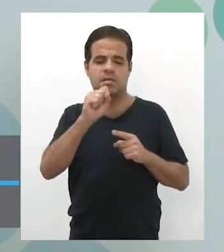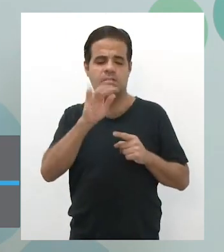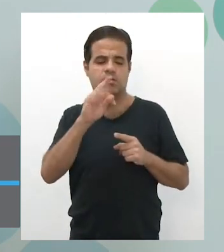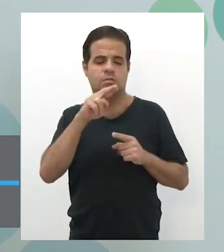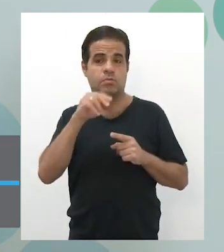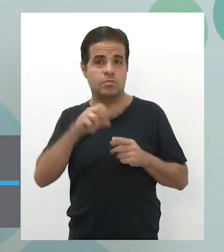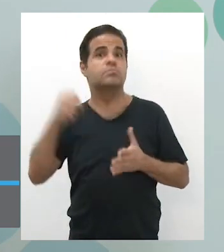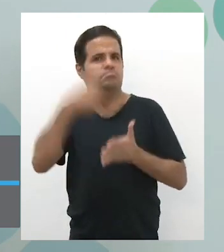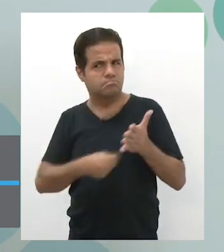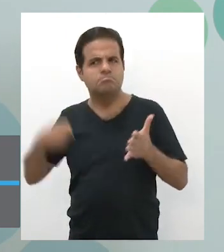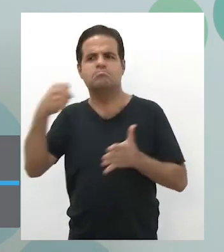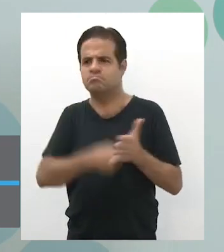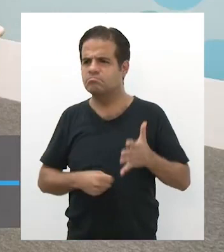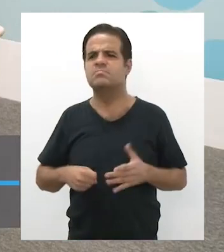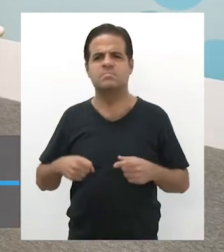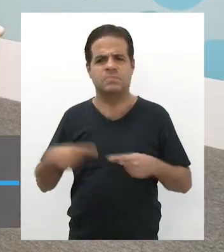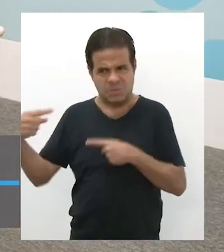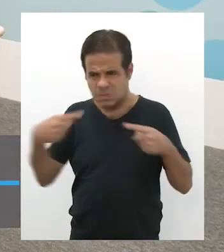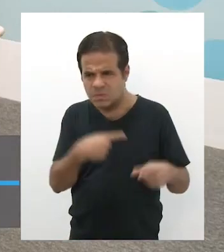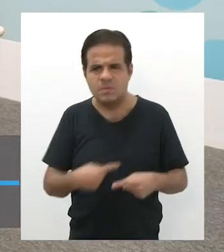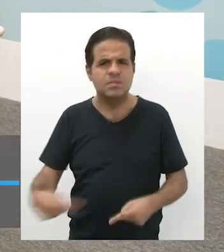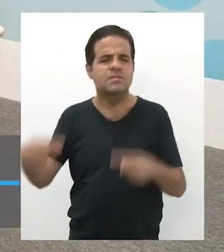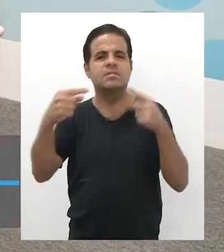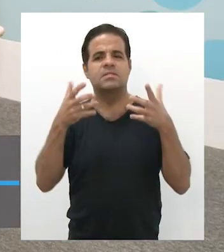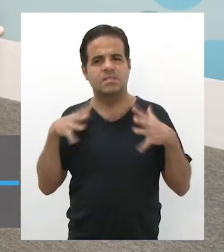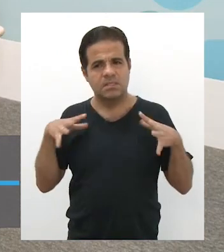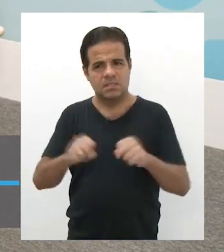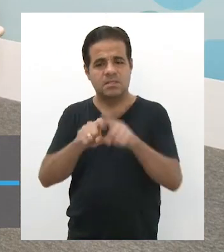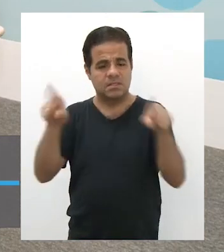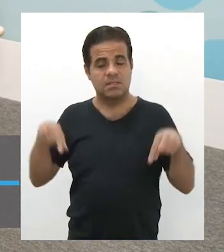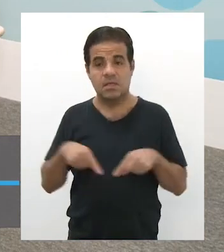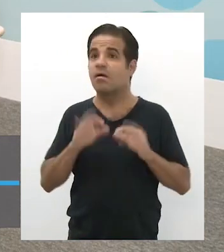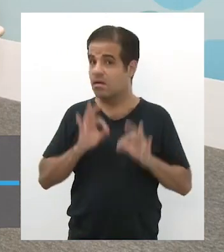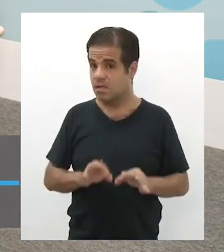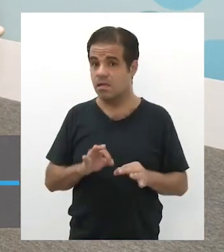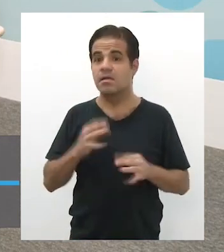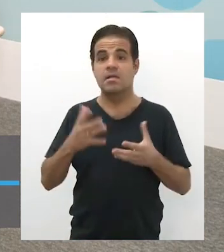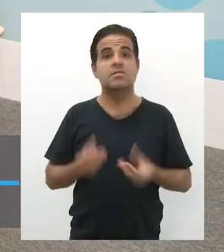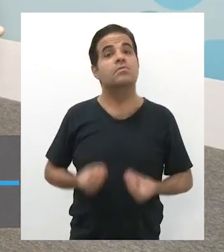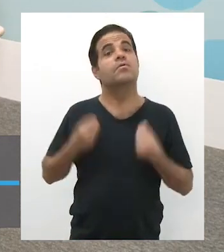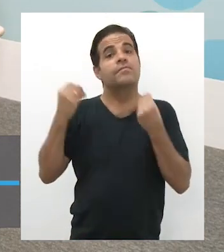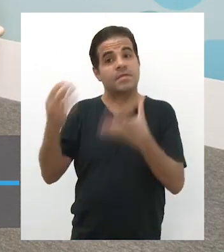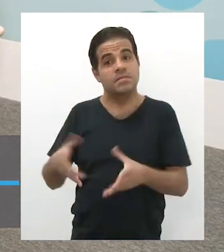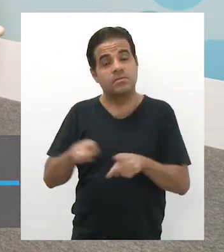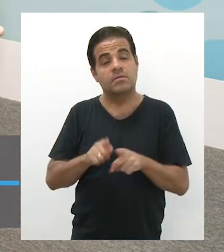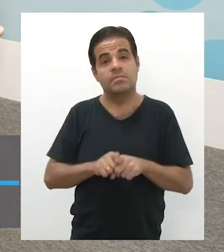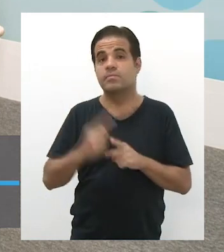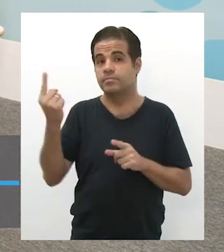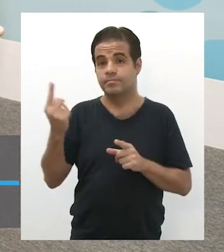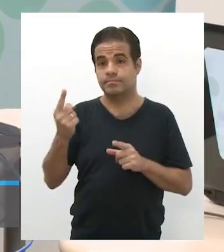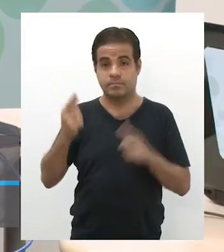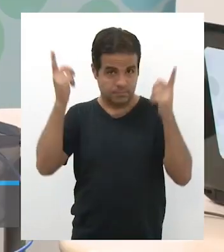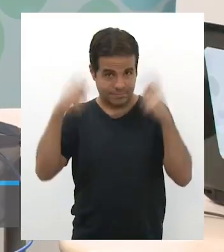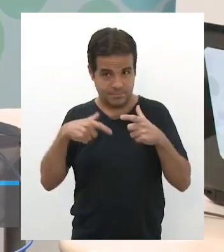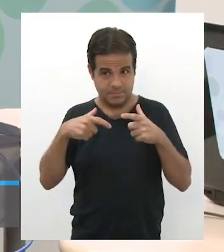lá brigando, eles queriam aquele território, não é, professora? Exatamente, inclusive eles acabaram até oferecendo para os primeiros